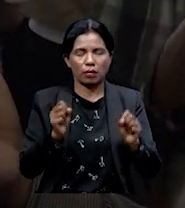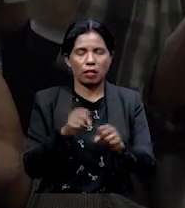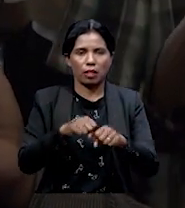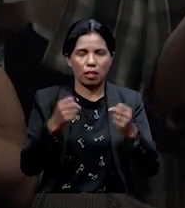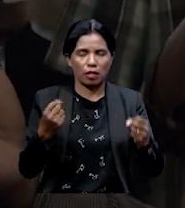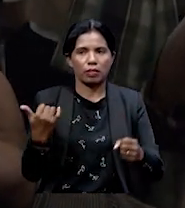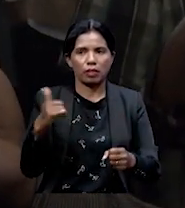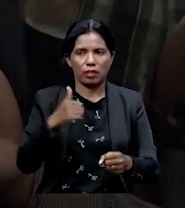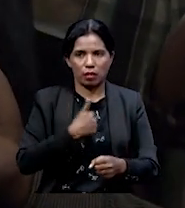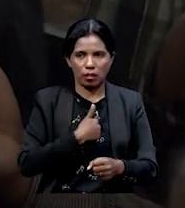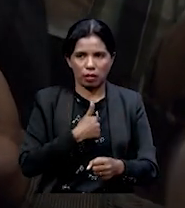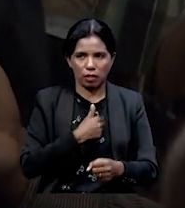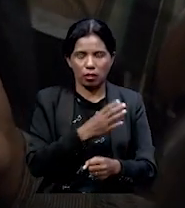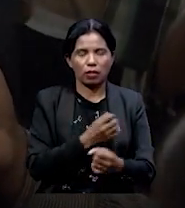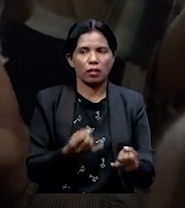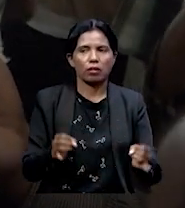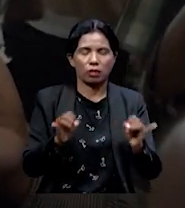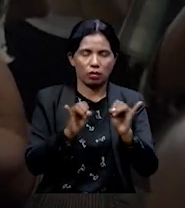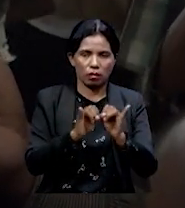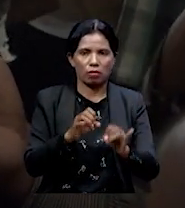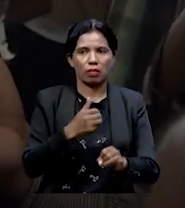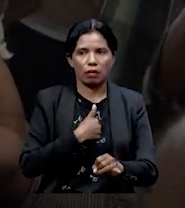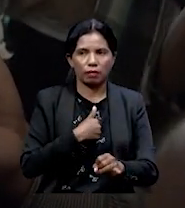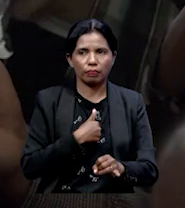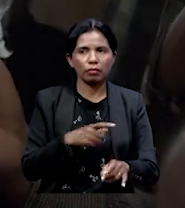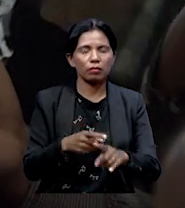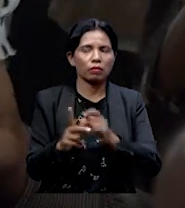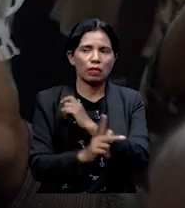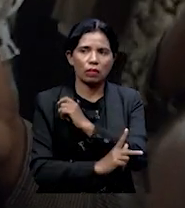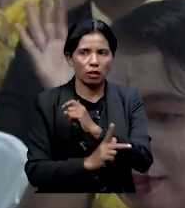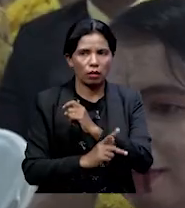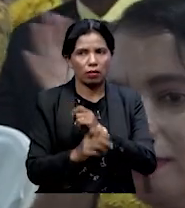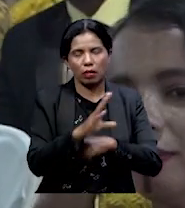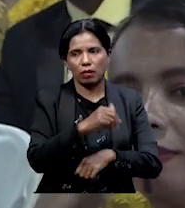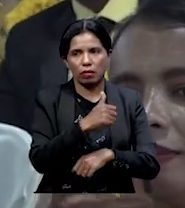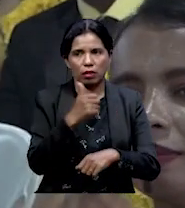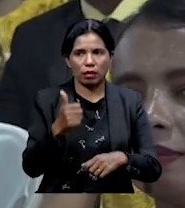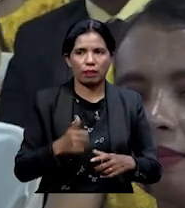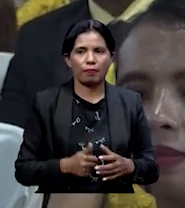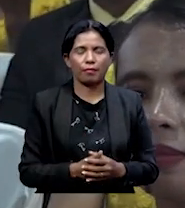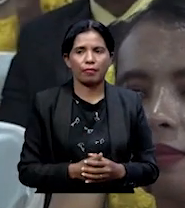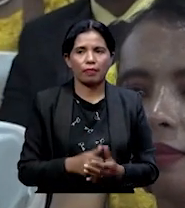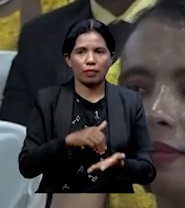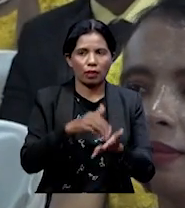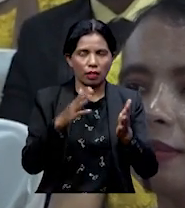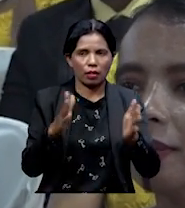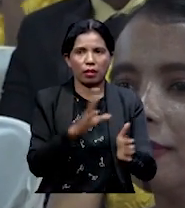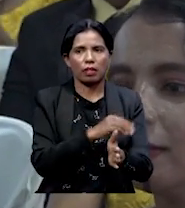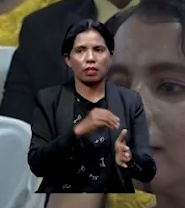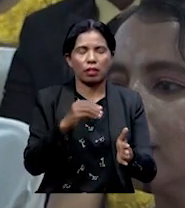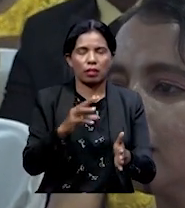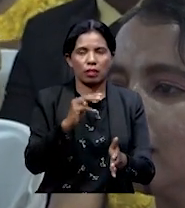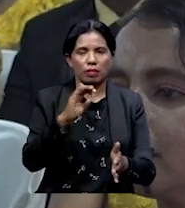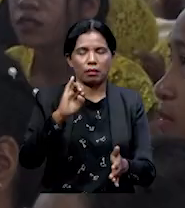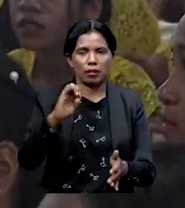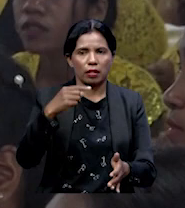nia, não mos instituição nia. A nessa corrupção não mos ser ser lockdown. Além de né, estudante finalista Miguel